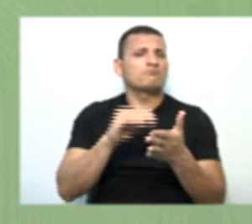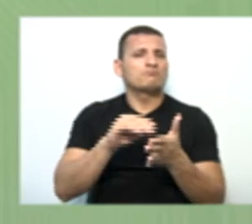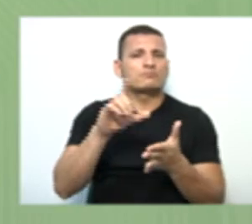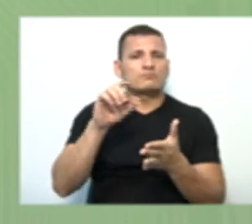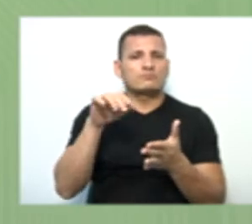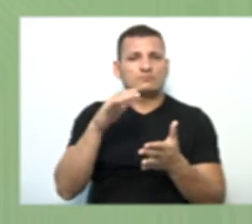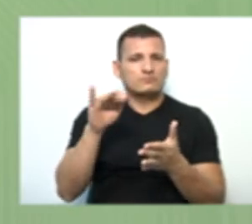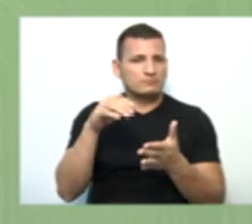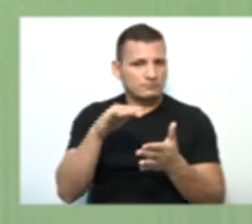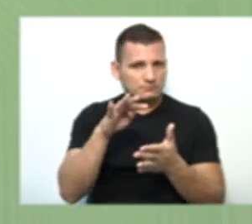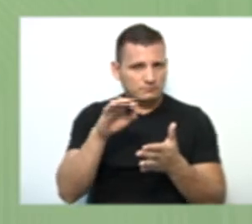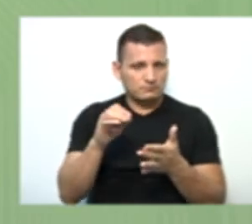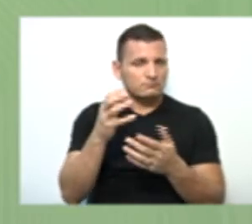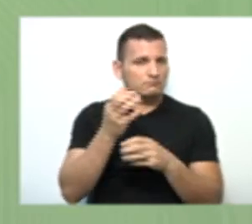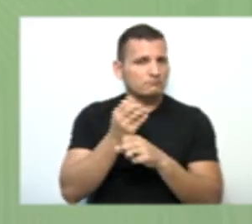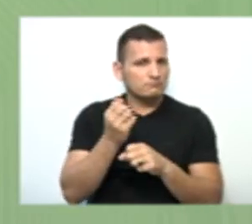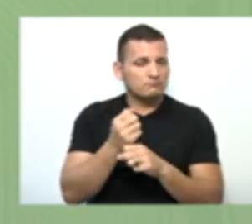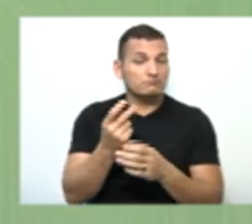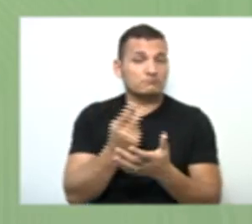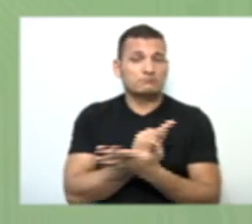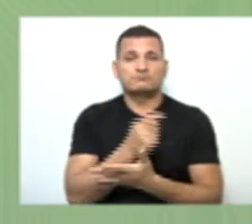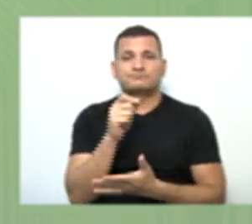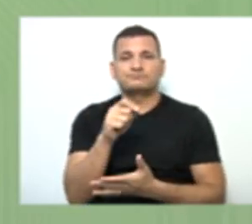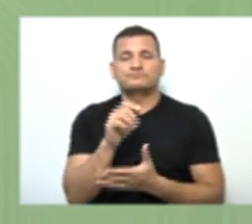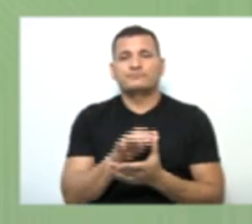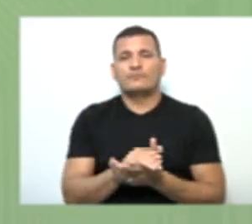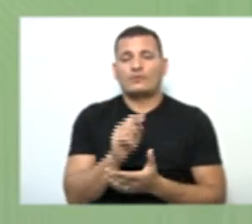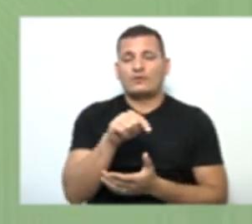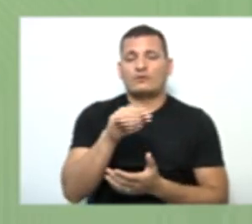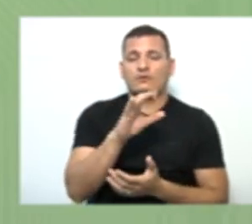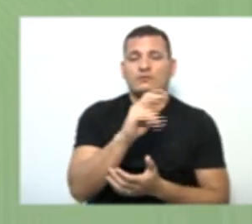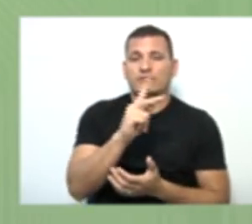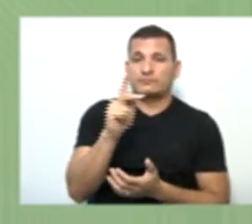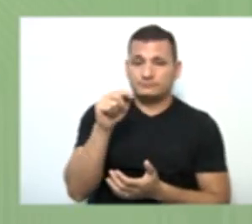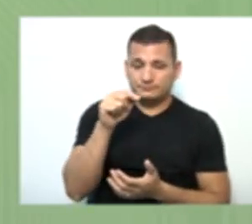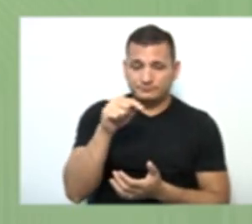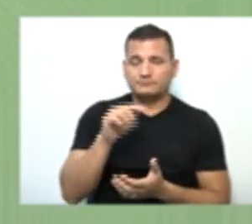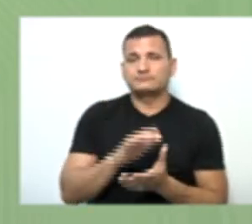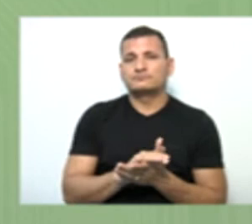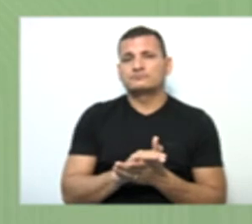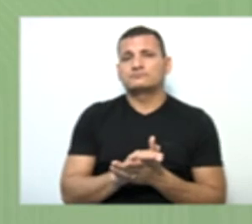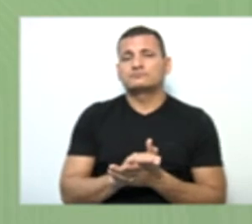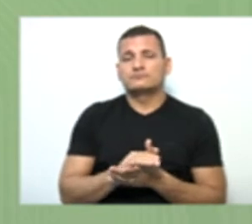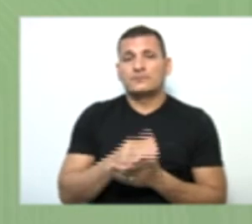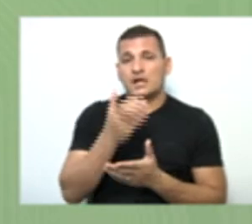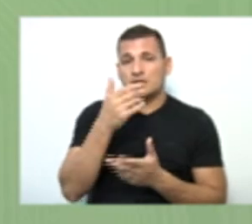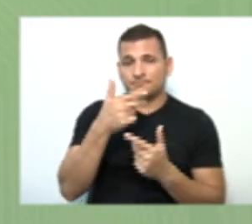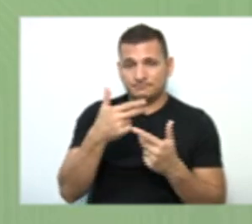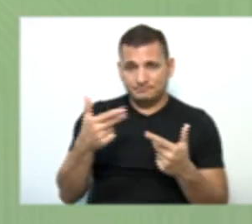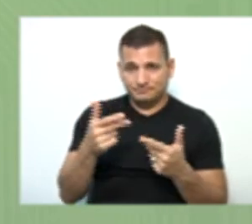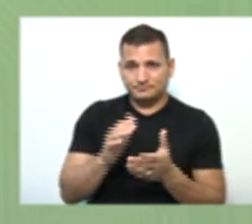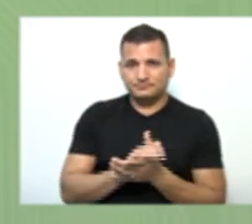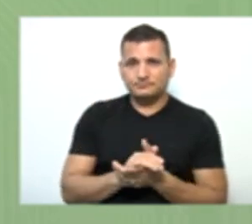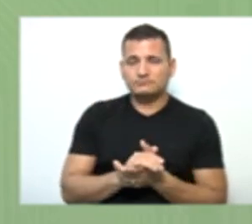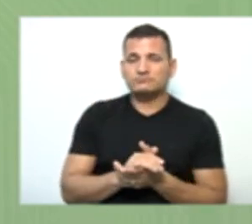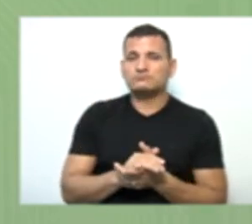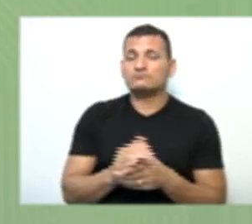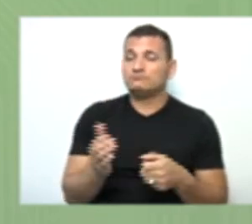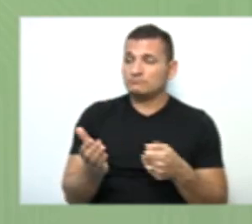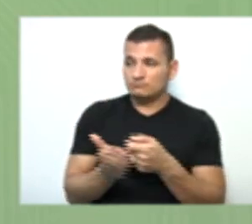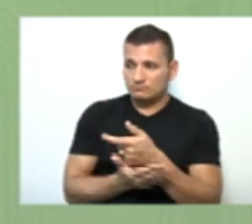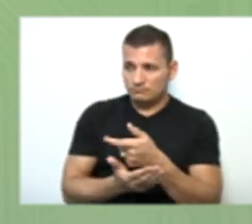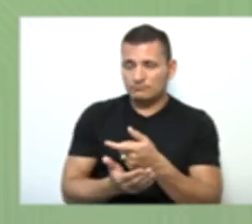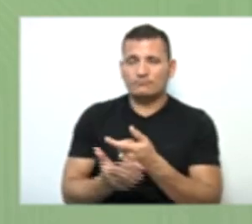A cooperativa comprou frutas de um produtor rural. Esse produtor rural era cooperado